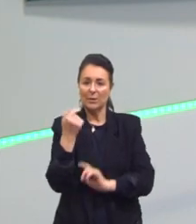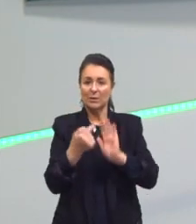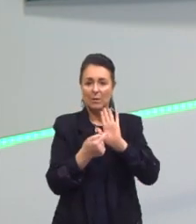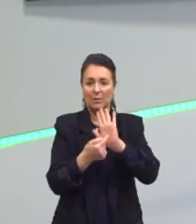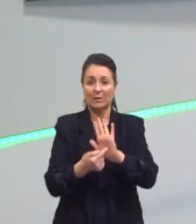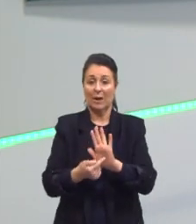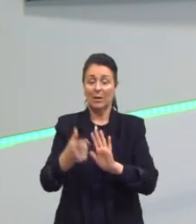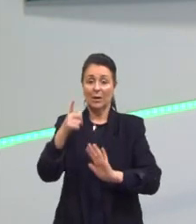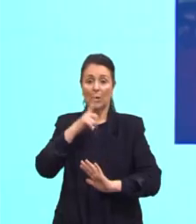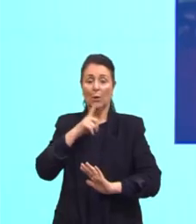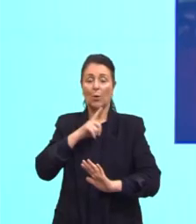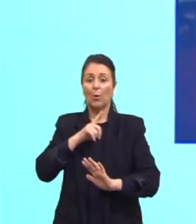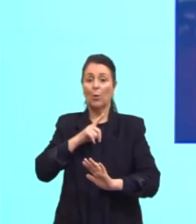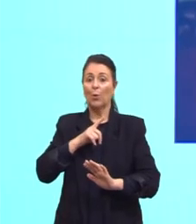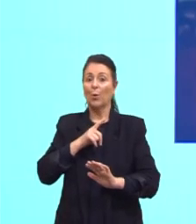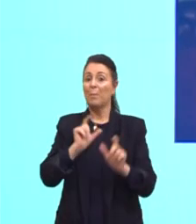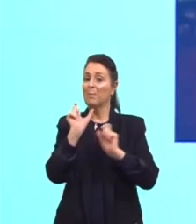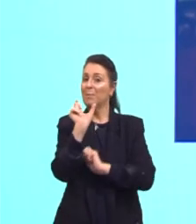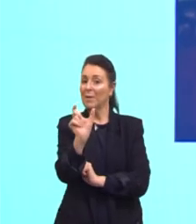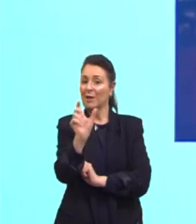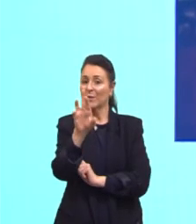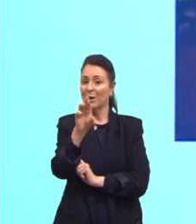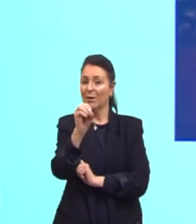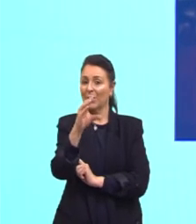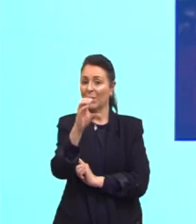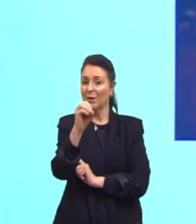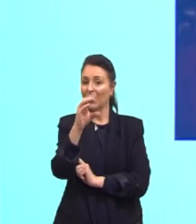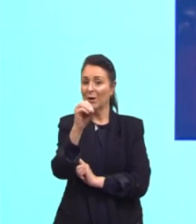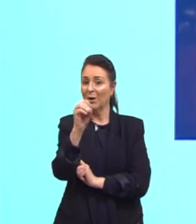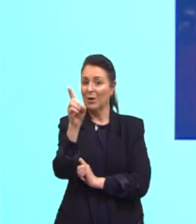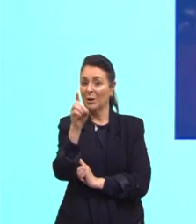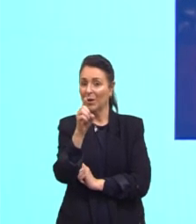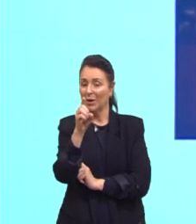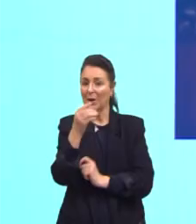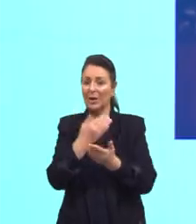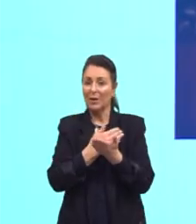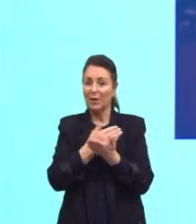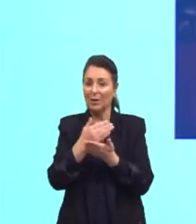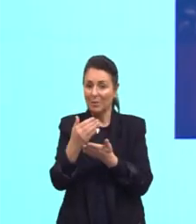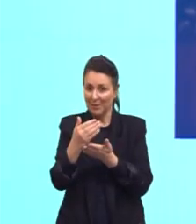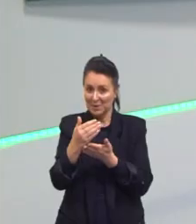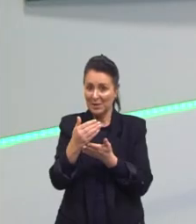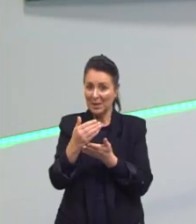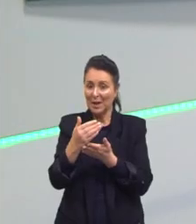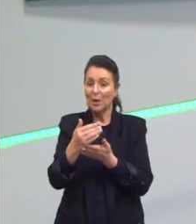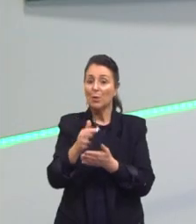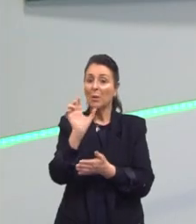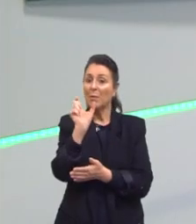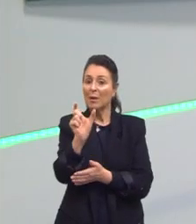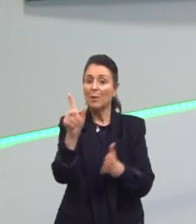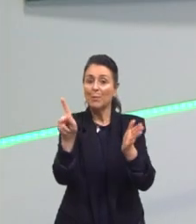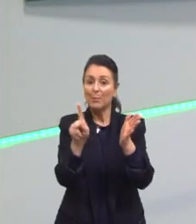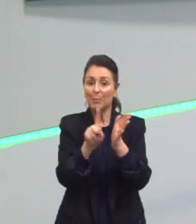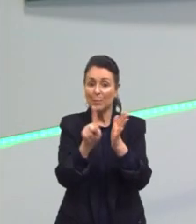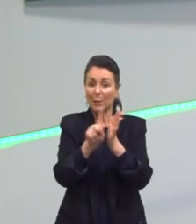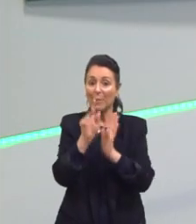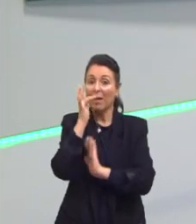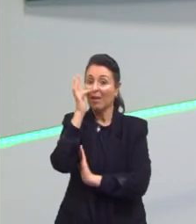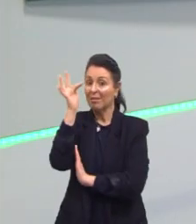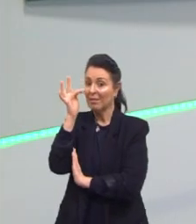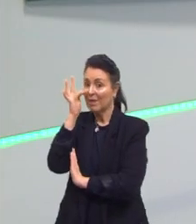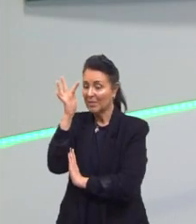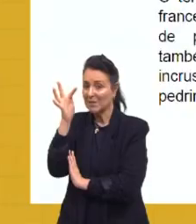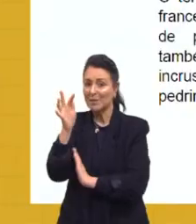trouxe para o slide que o termo rococó ele se forma da palavra a Francesa rocaille que significa monte de